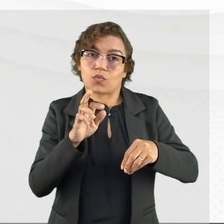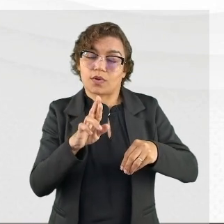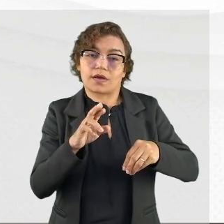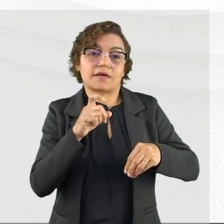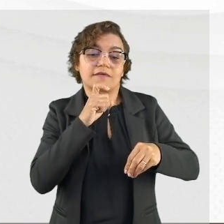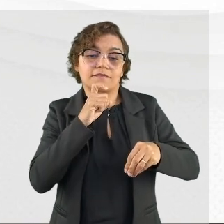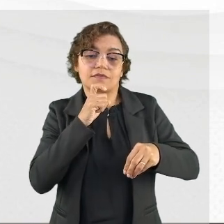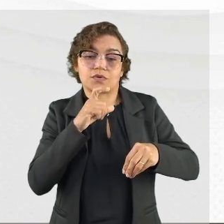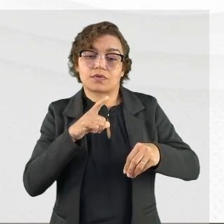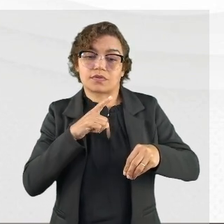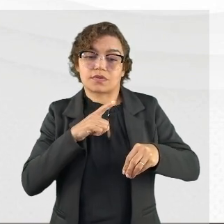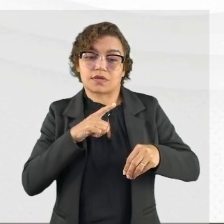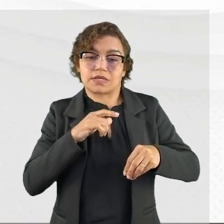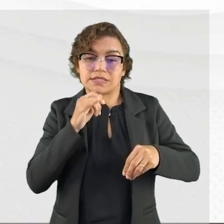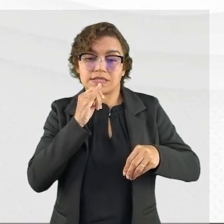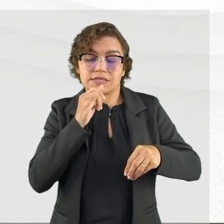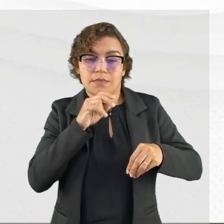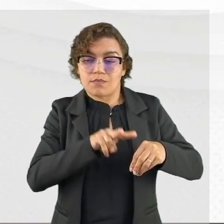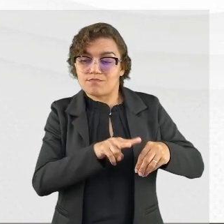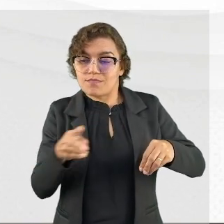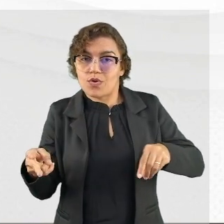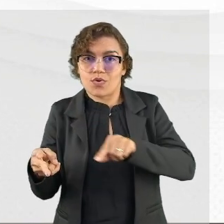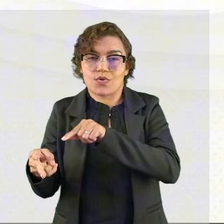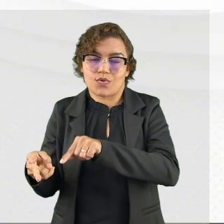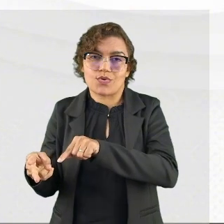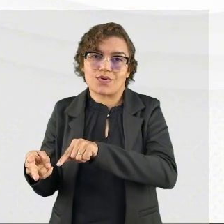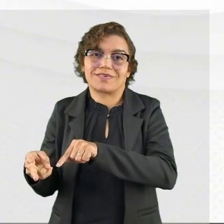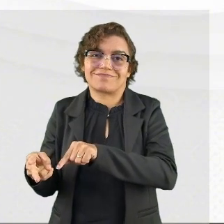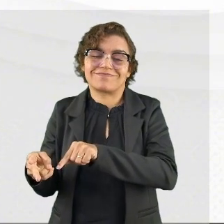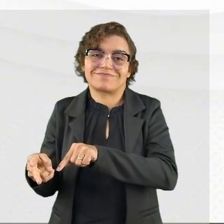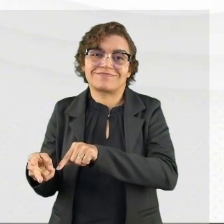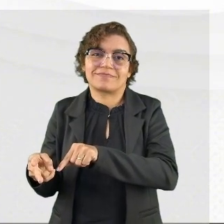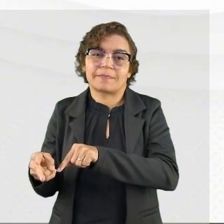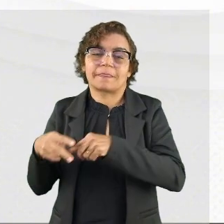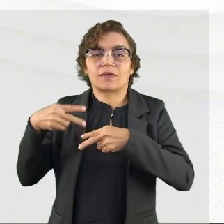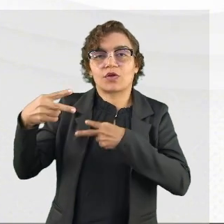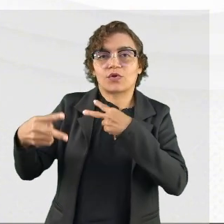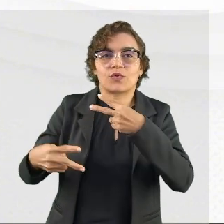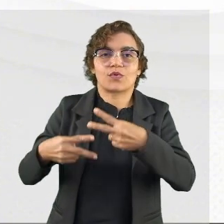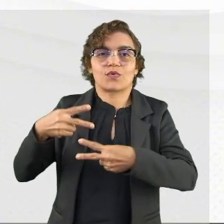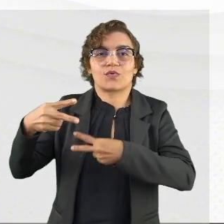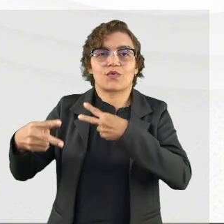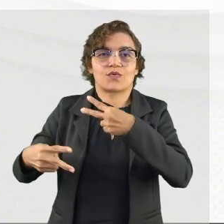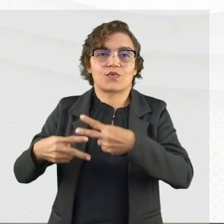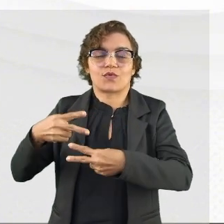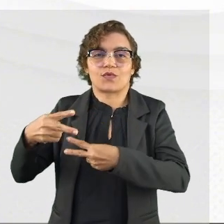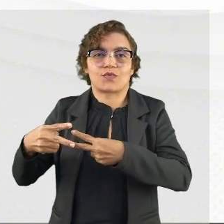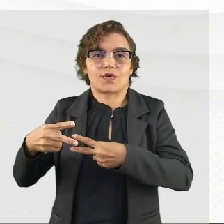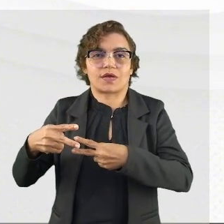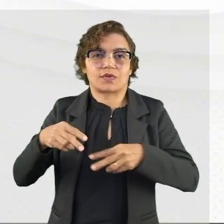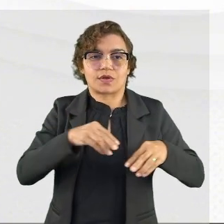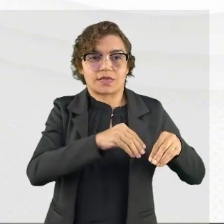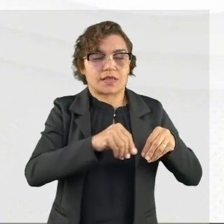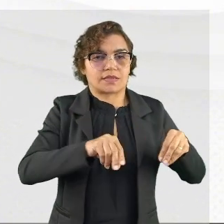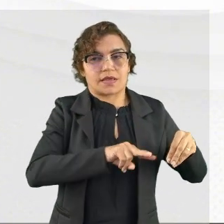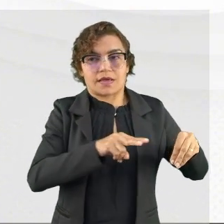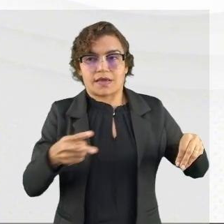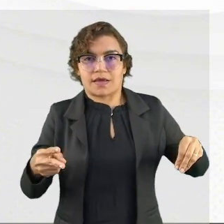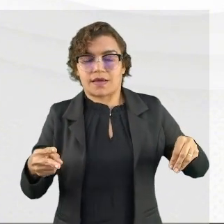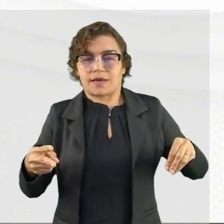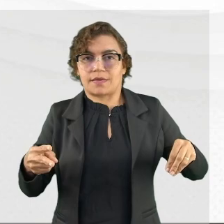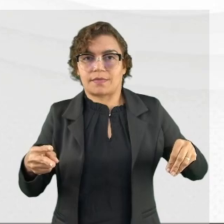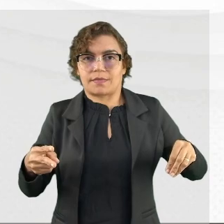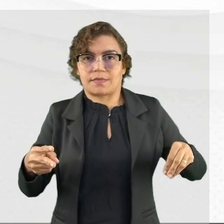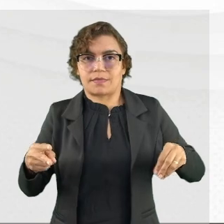ó, onde estava o ar quente, que ali não vai ficar sem ar, e o vento sopra da terra para o mar,